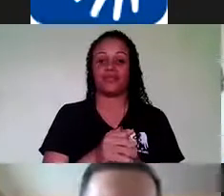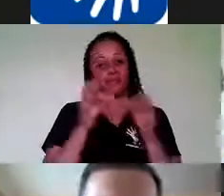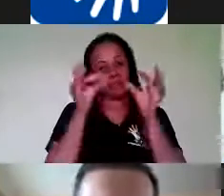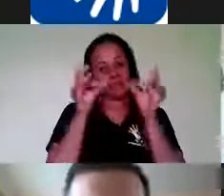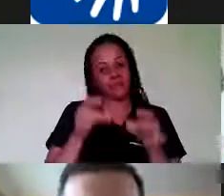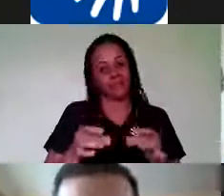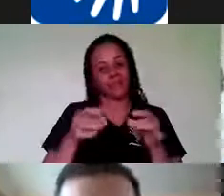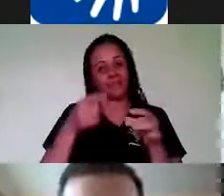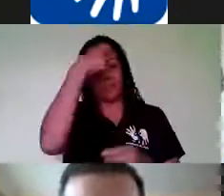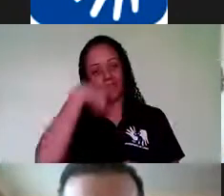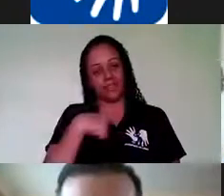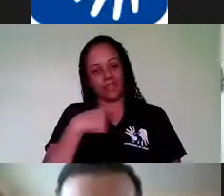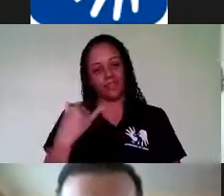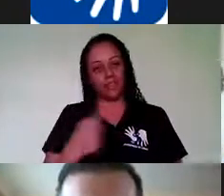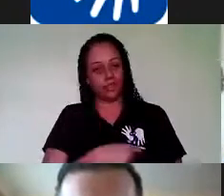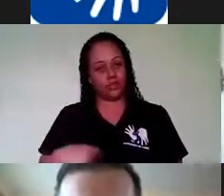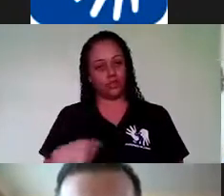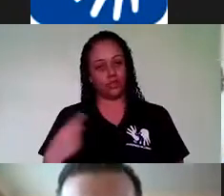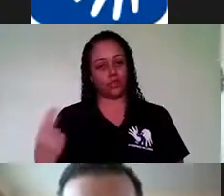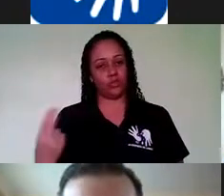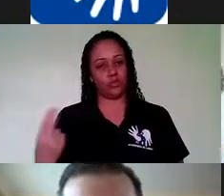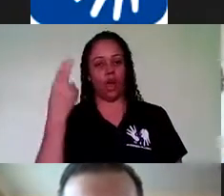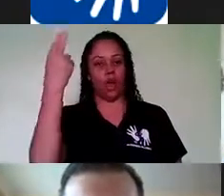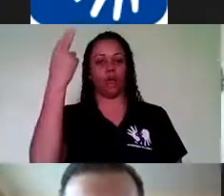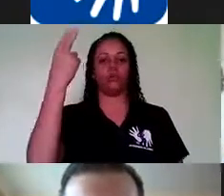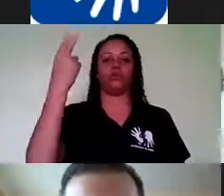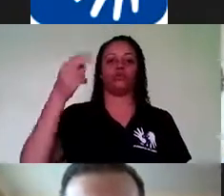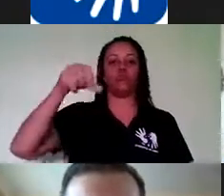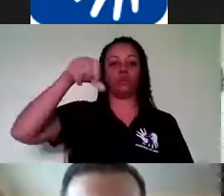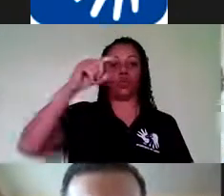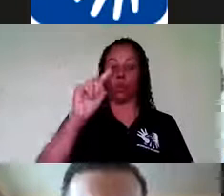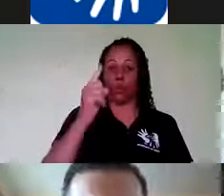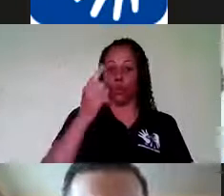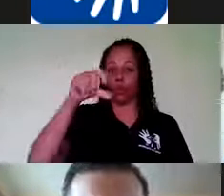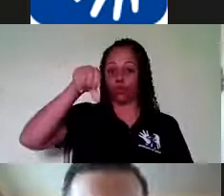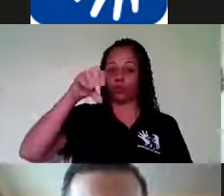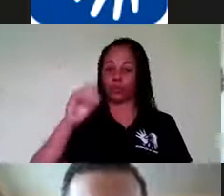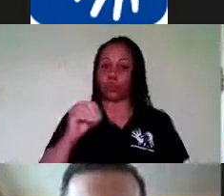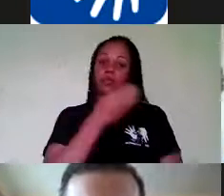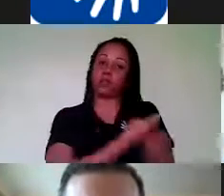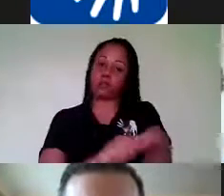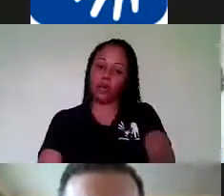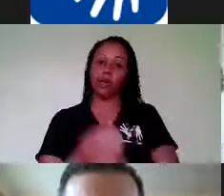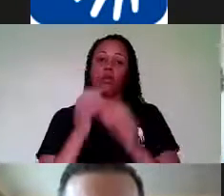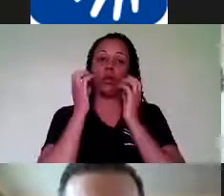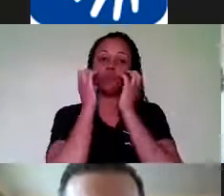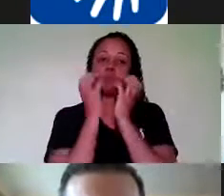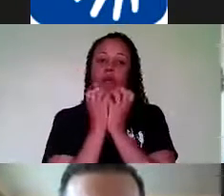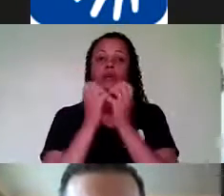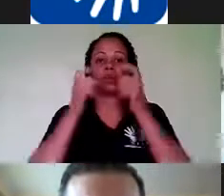descrever. Sou alto, tenho 1,90 m, branco, uso óculos, barba, estou de blusa